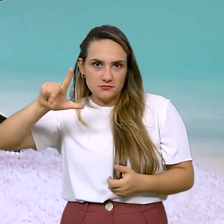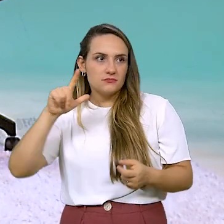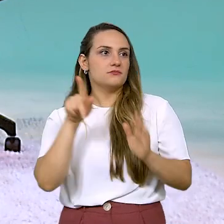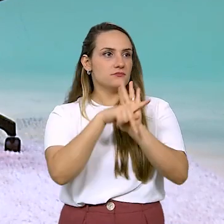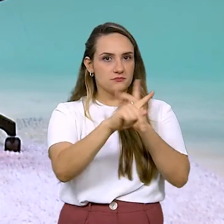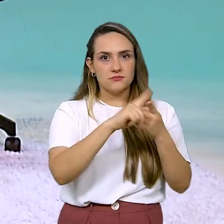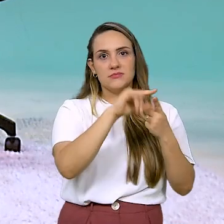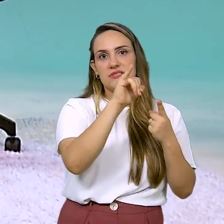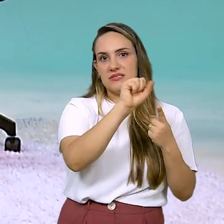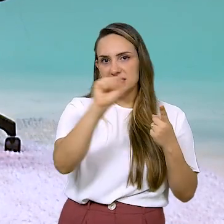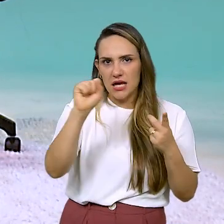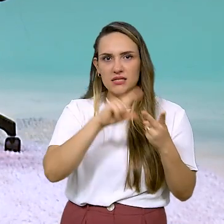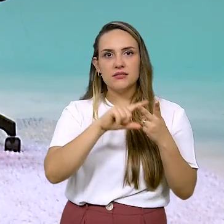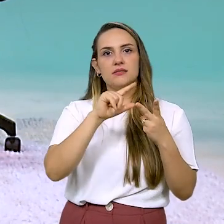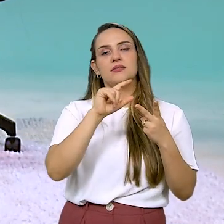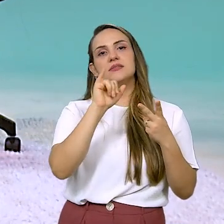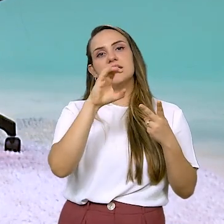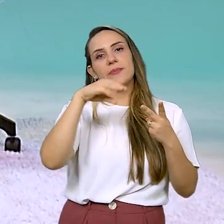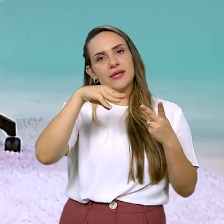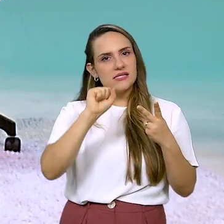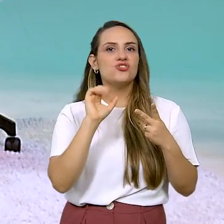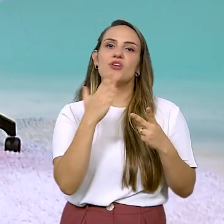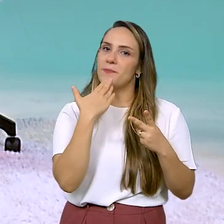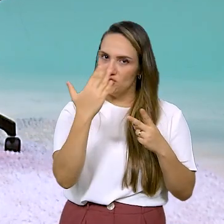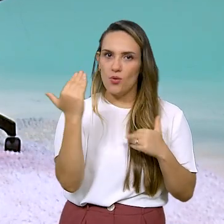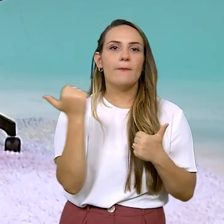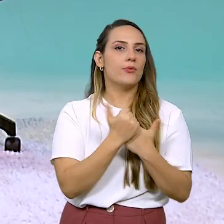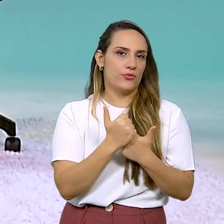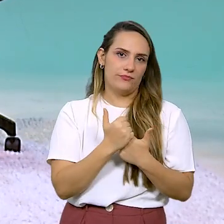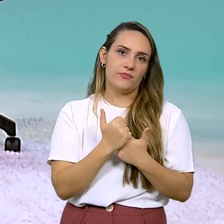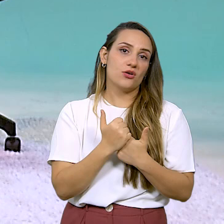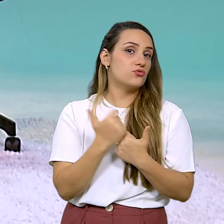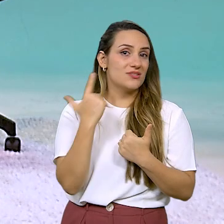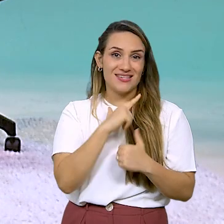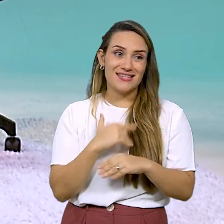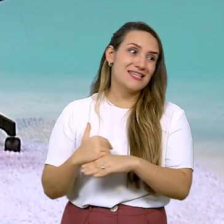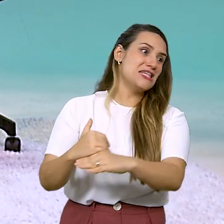ISS demandando. Inclusive, no último programa,